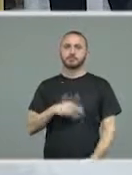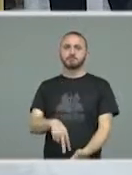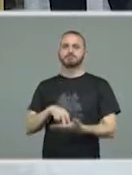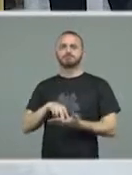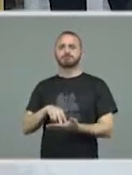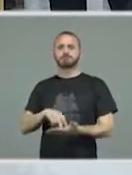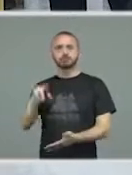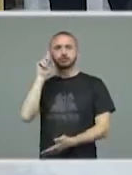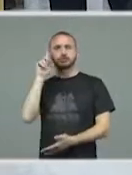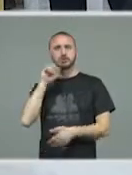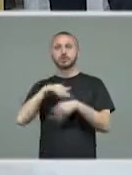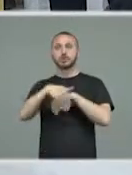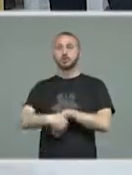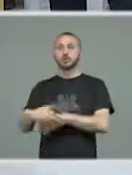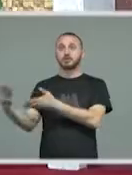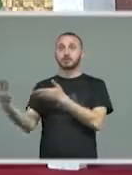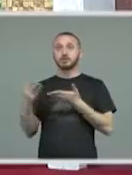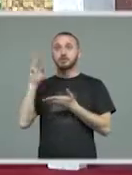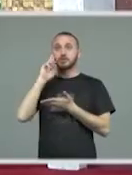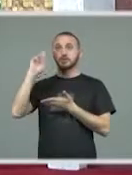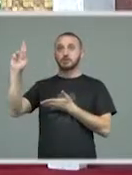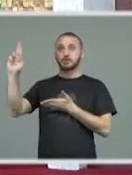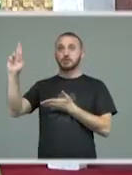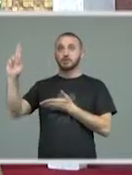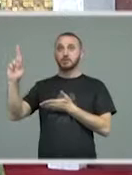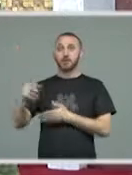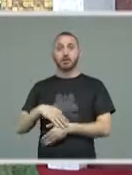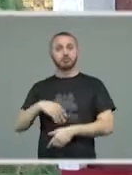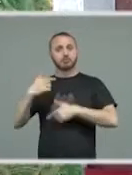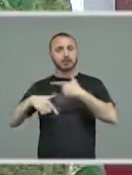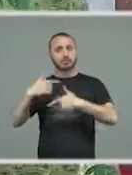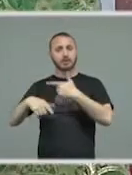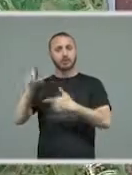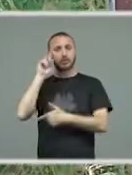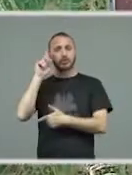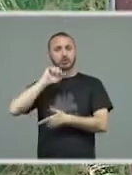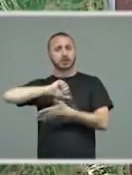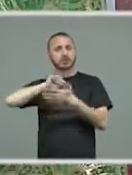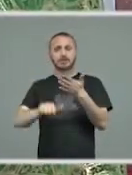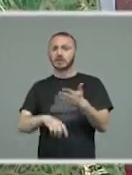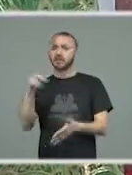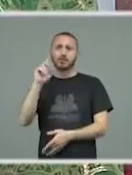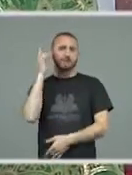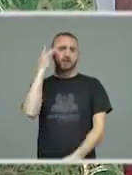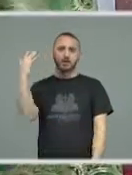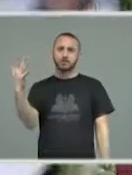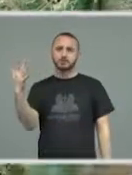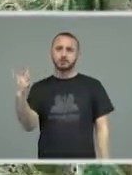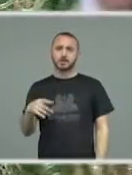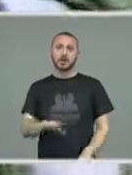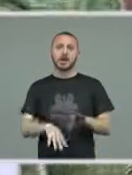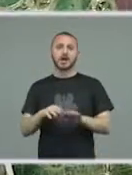permanecer dia e noite na presença do Senhor. É um exercício, não é fácil.